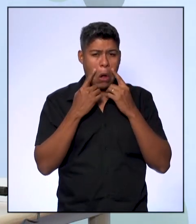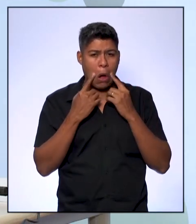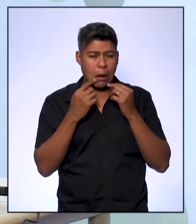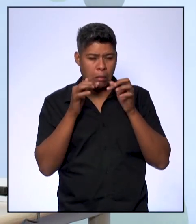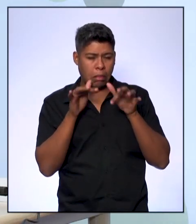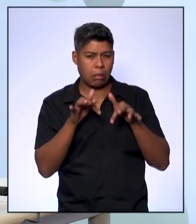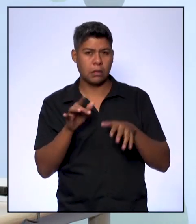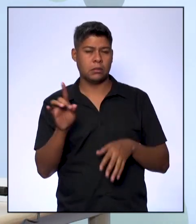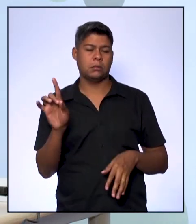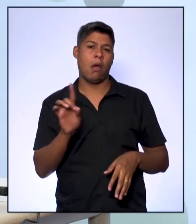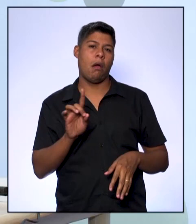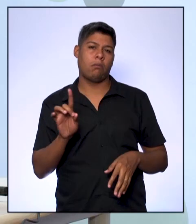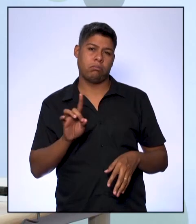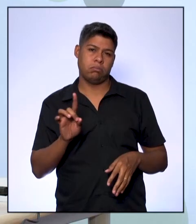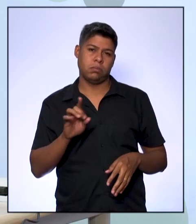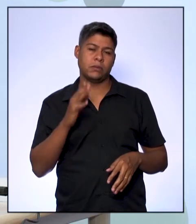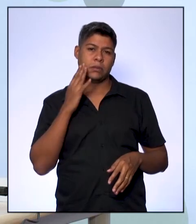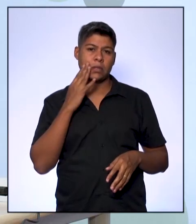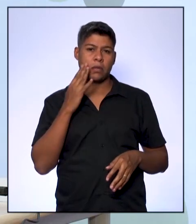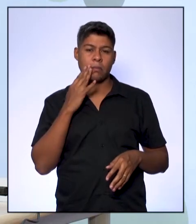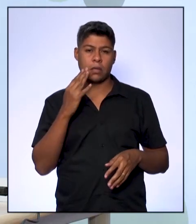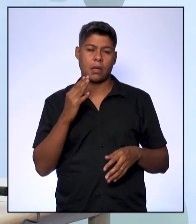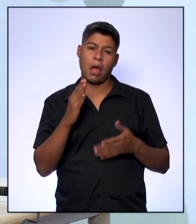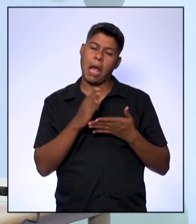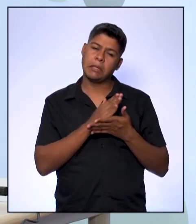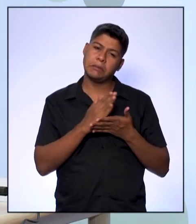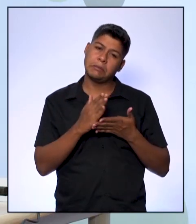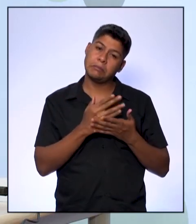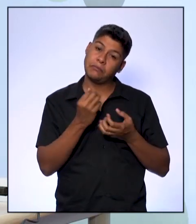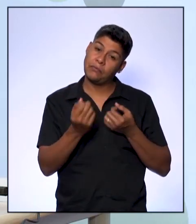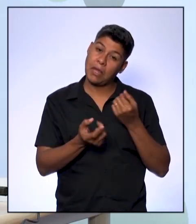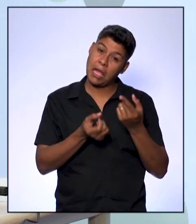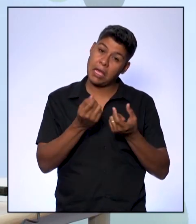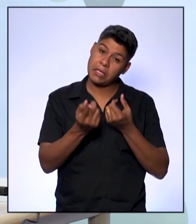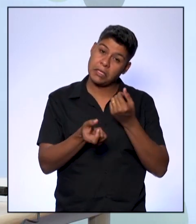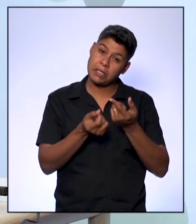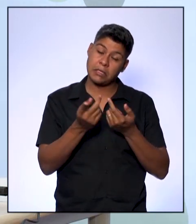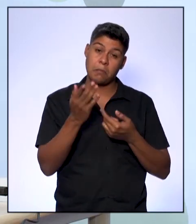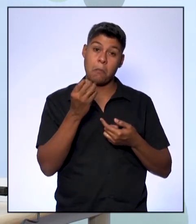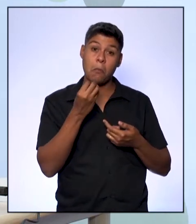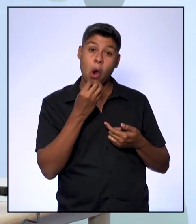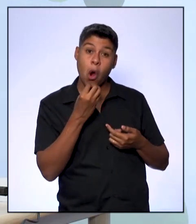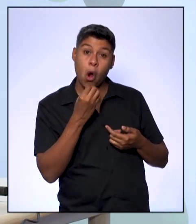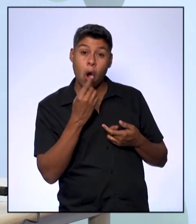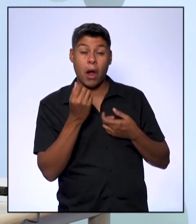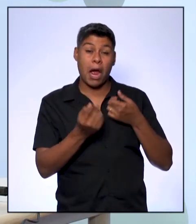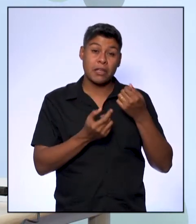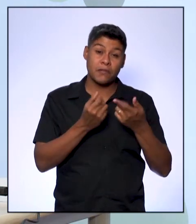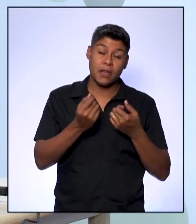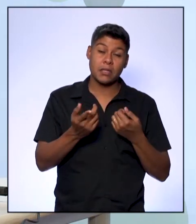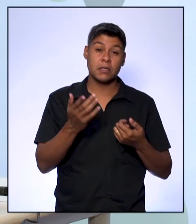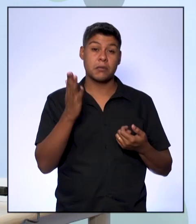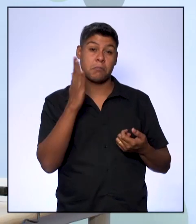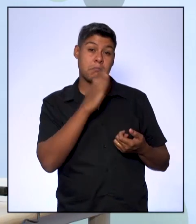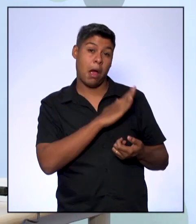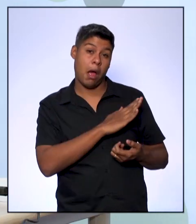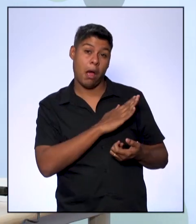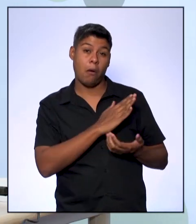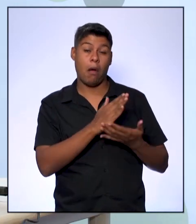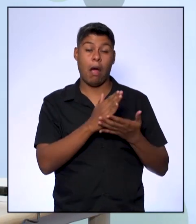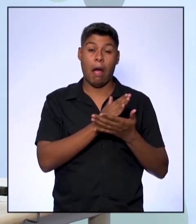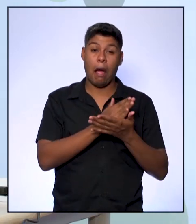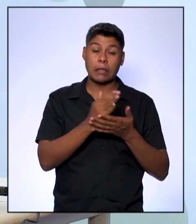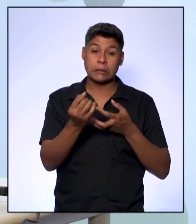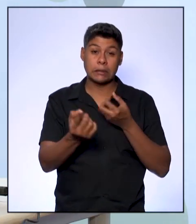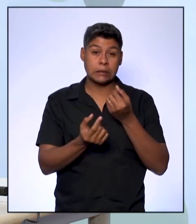o tempo todo não então tá dizendo para nós aqui que horas você é bom hora você é mal hora você está triste hora